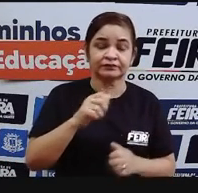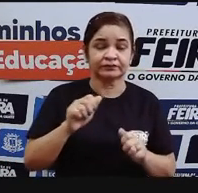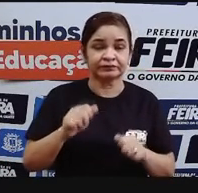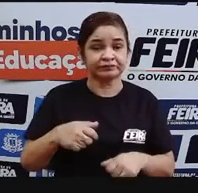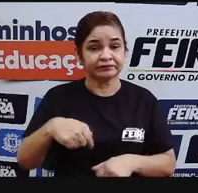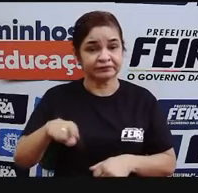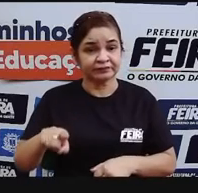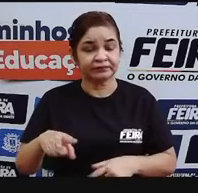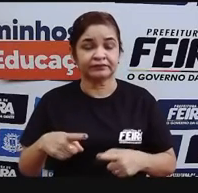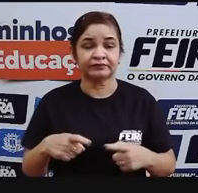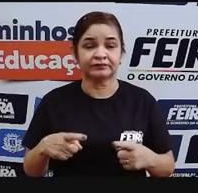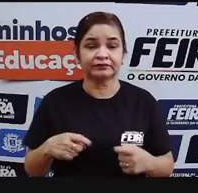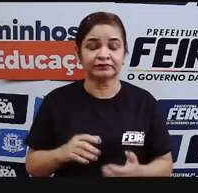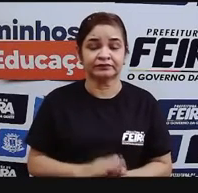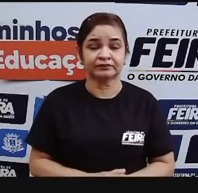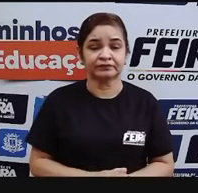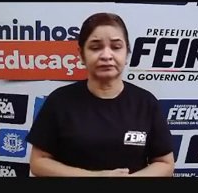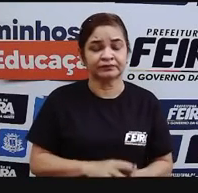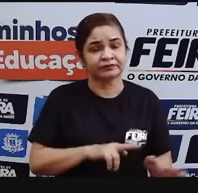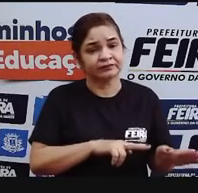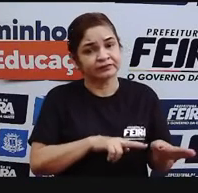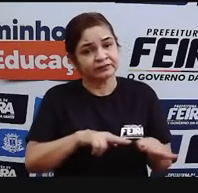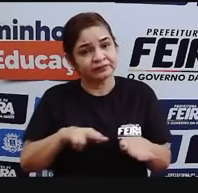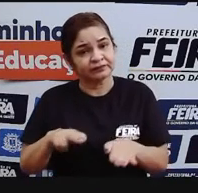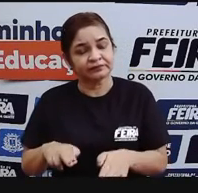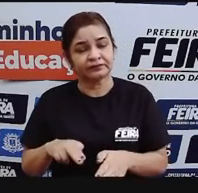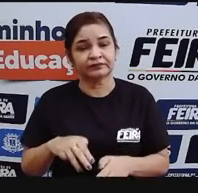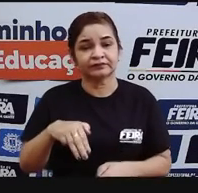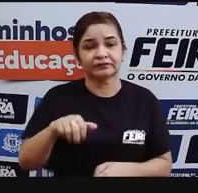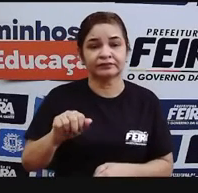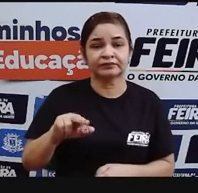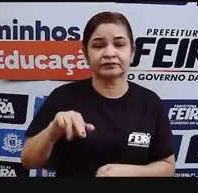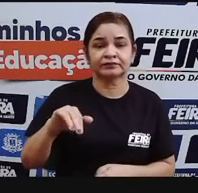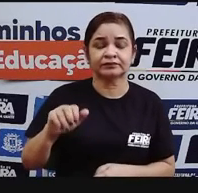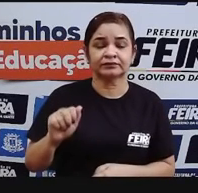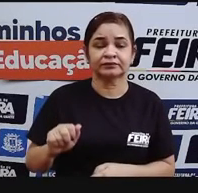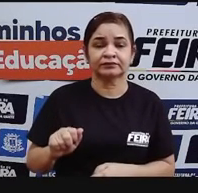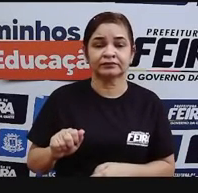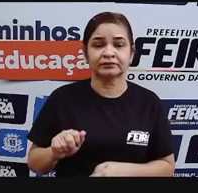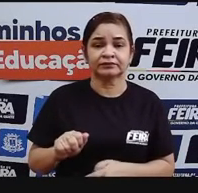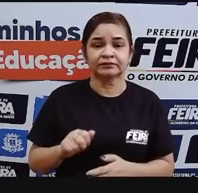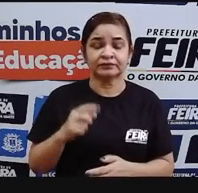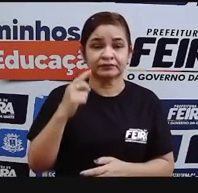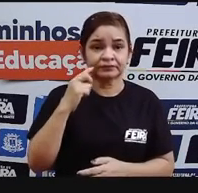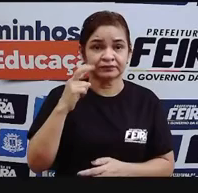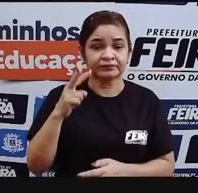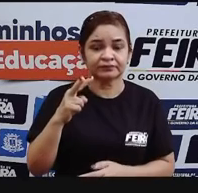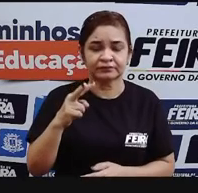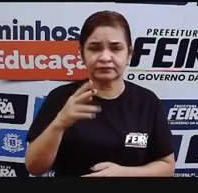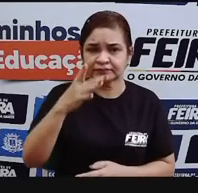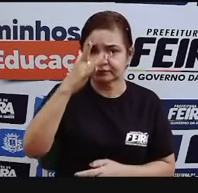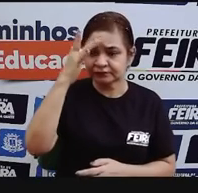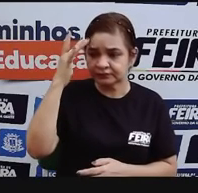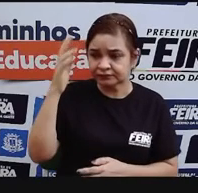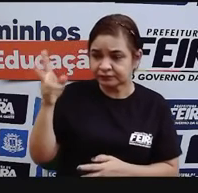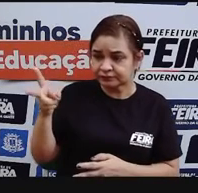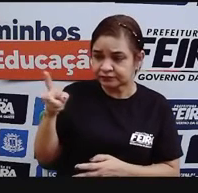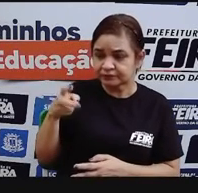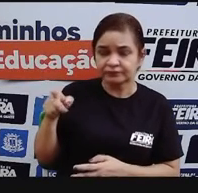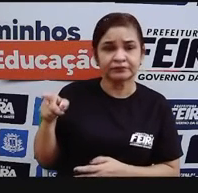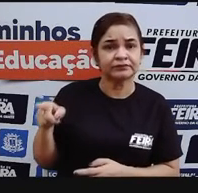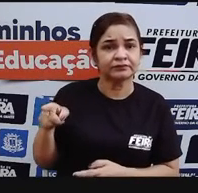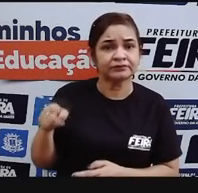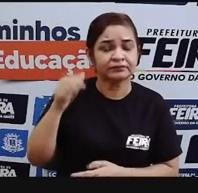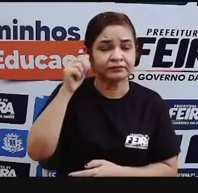Semanas depois de entrar para o exército, Maria Quitéria teve sua identidade revelada. No entanto,